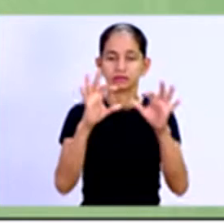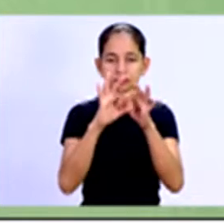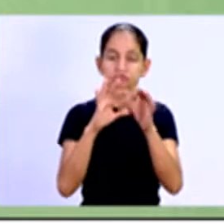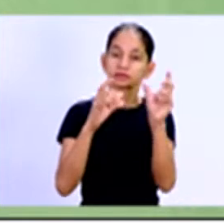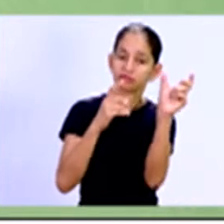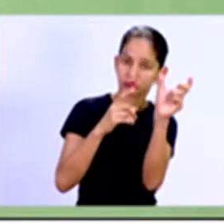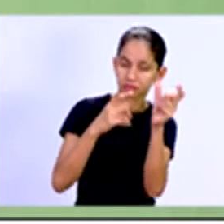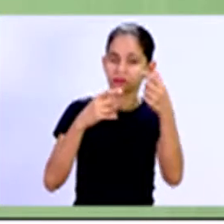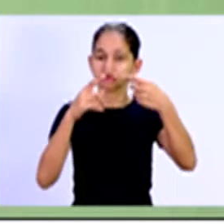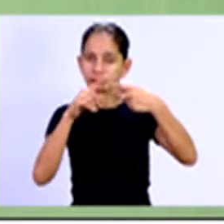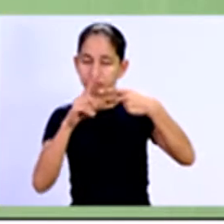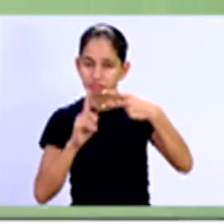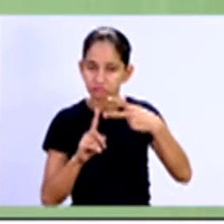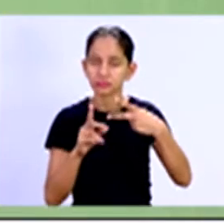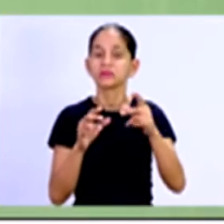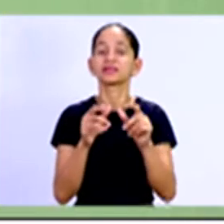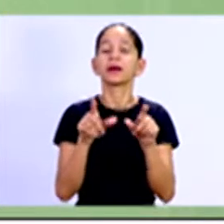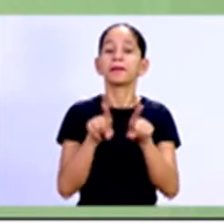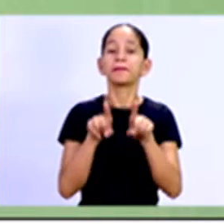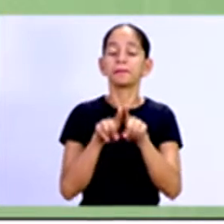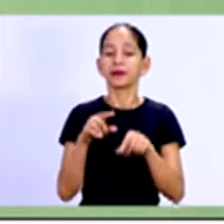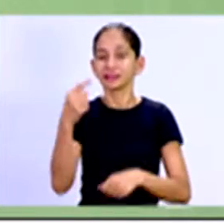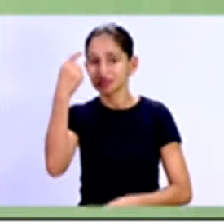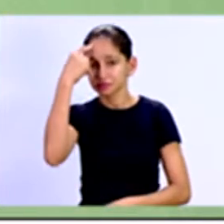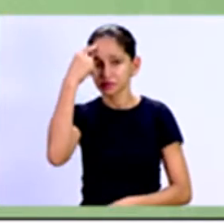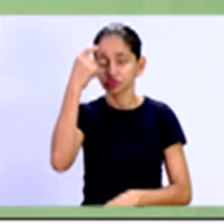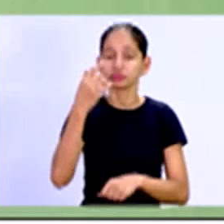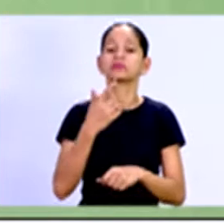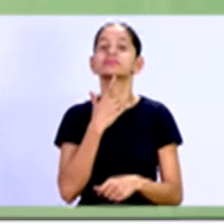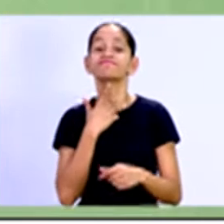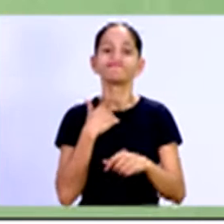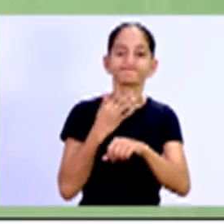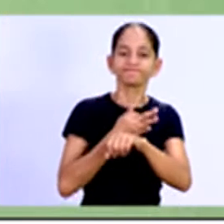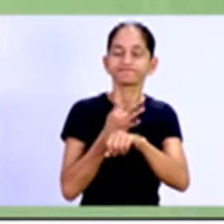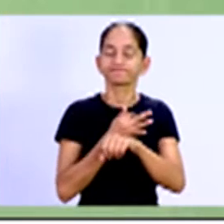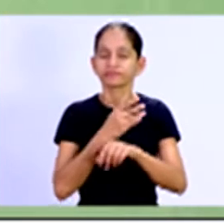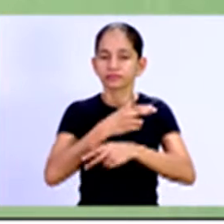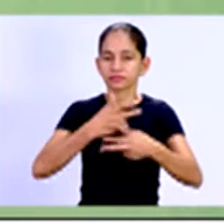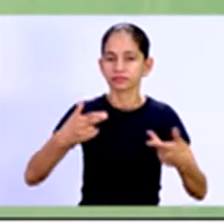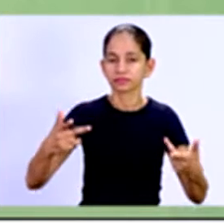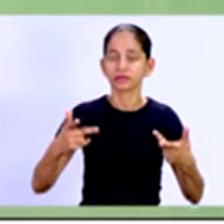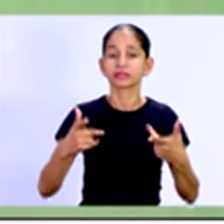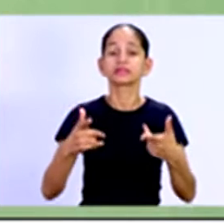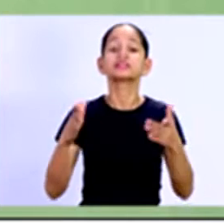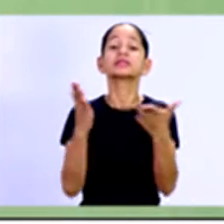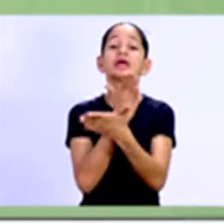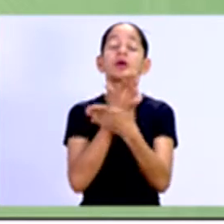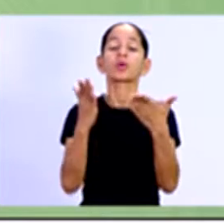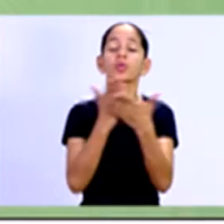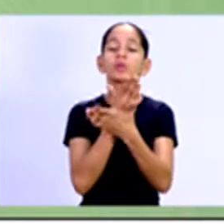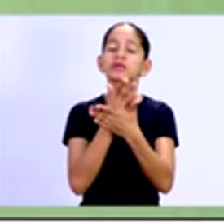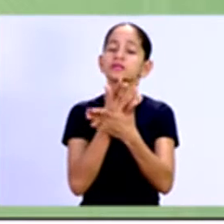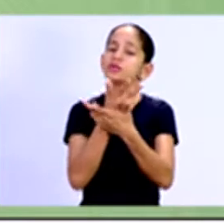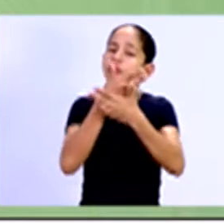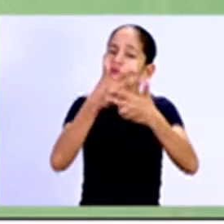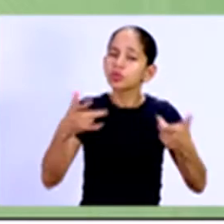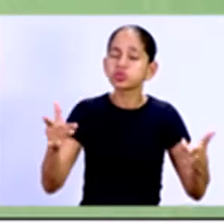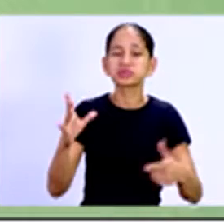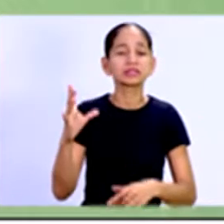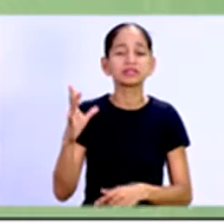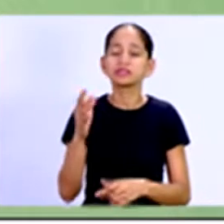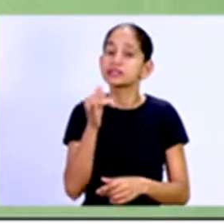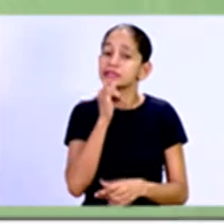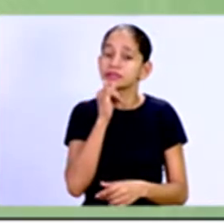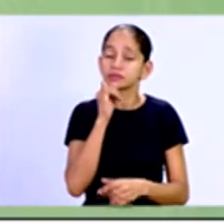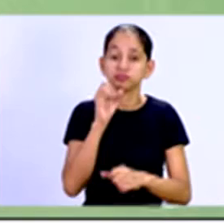do controle racional, dos desejos e as paixões, ou seja, o sujeito ele